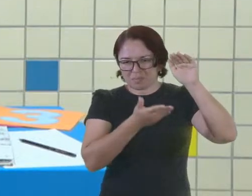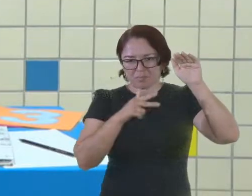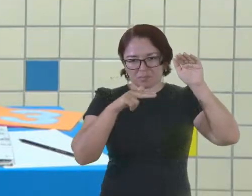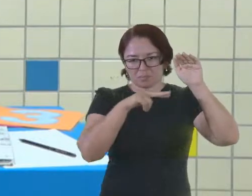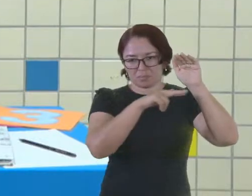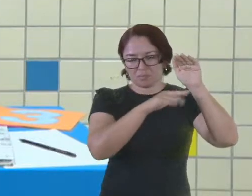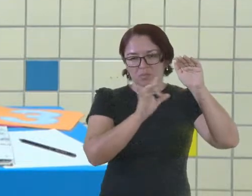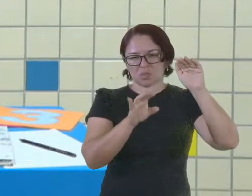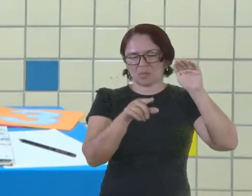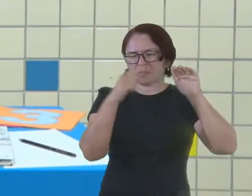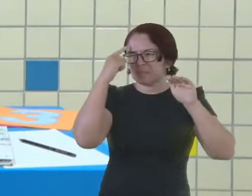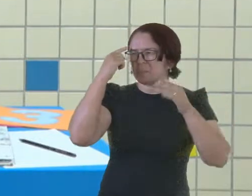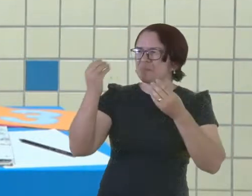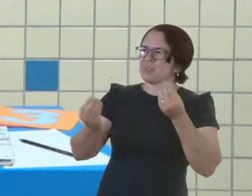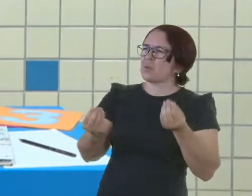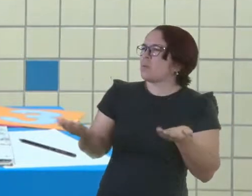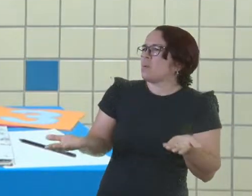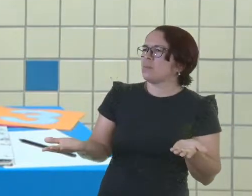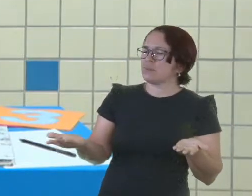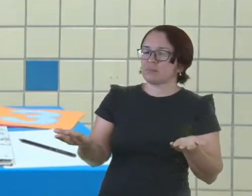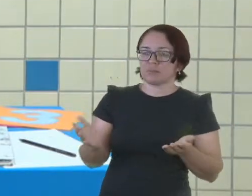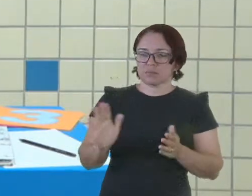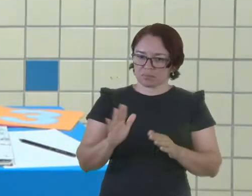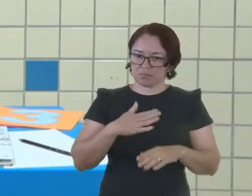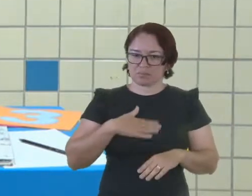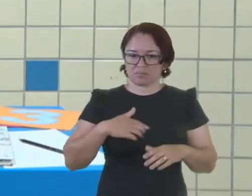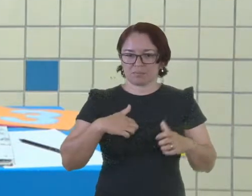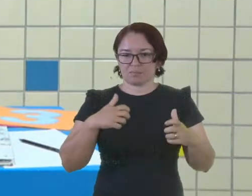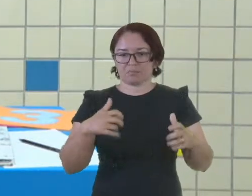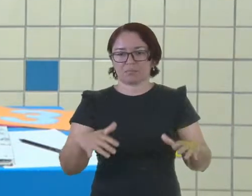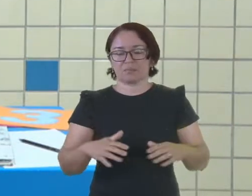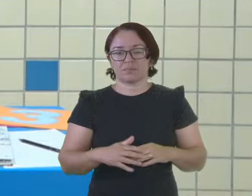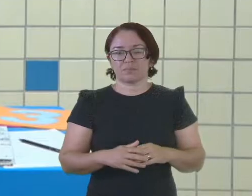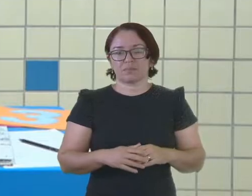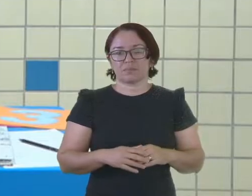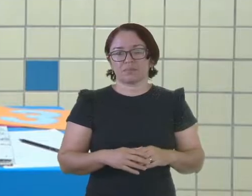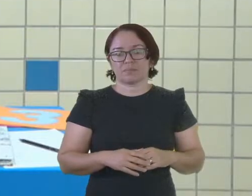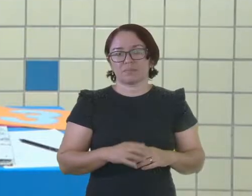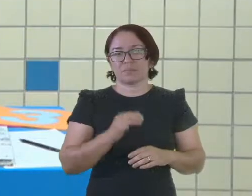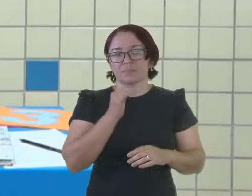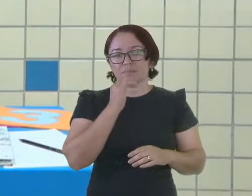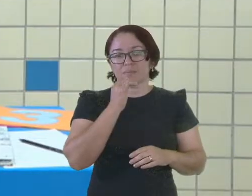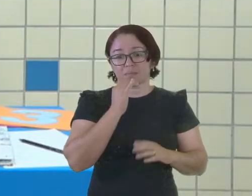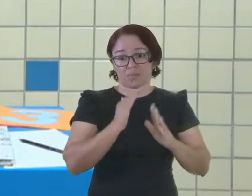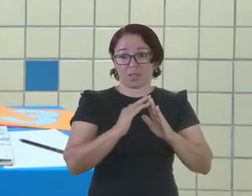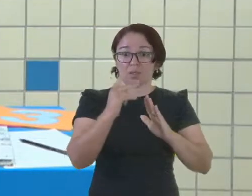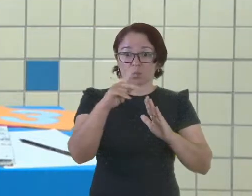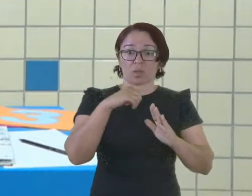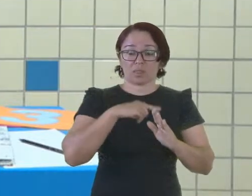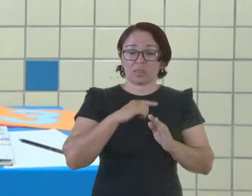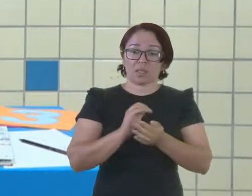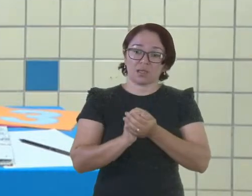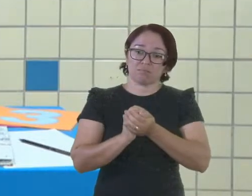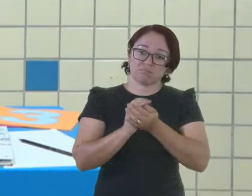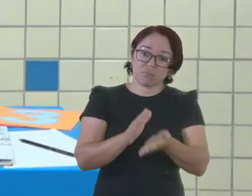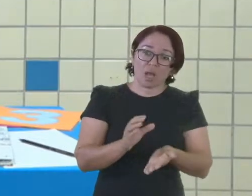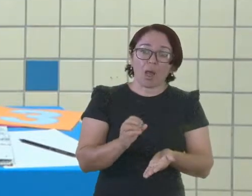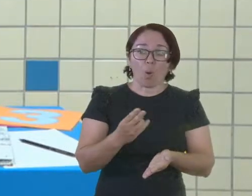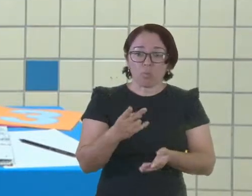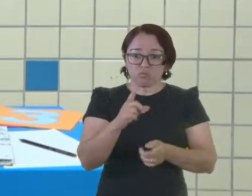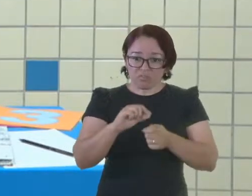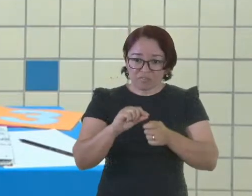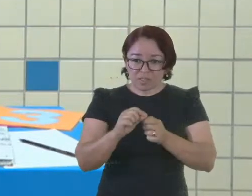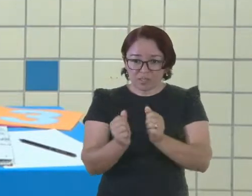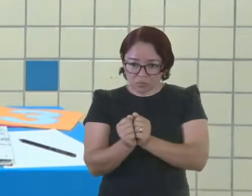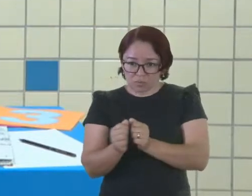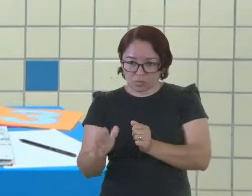trabalhar isso? Da seguinte forma, se vocês tiverem o dado em casa ou quiser construir o dado com a criança, vai ser